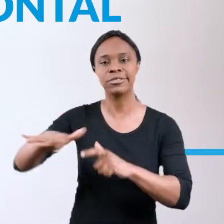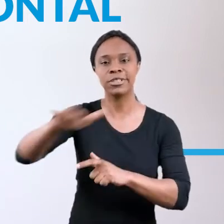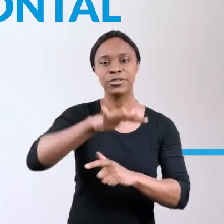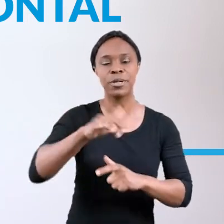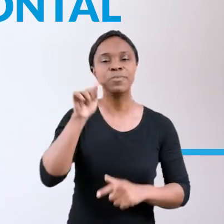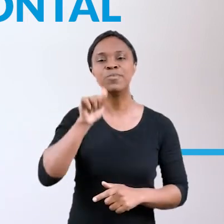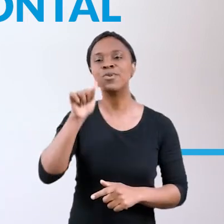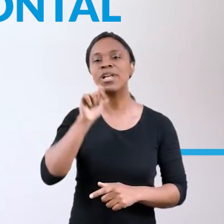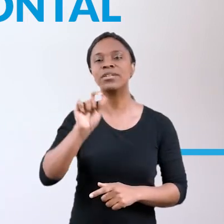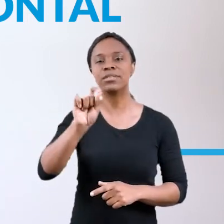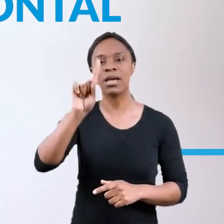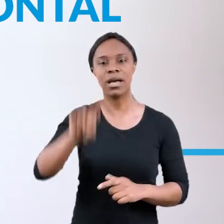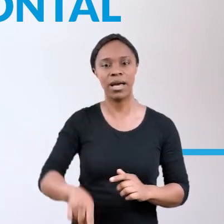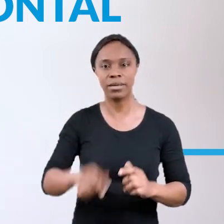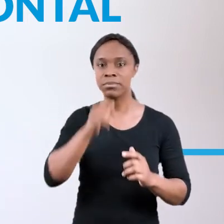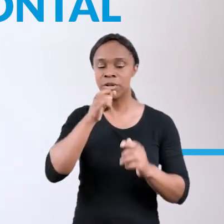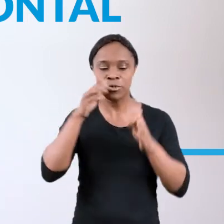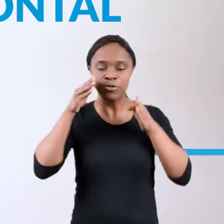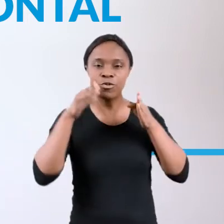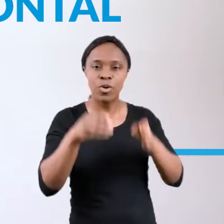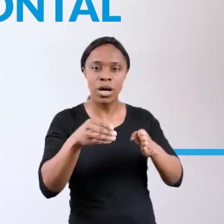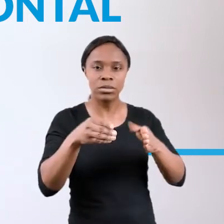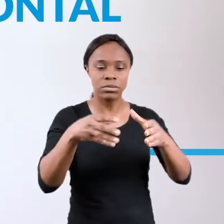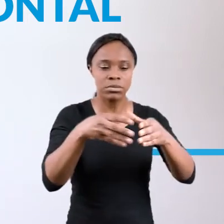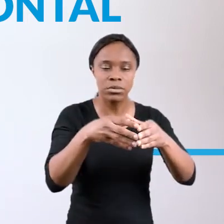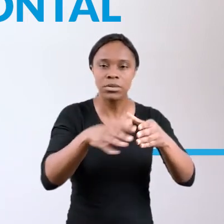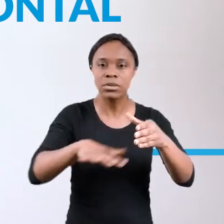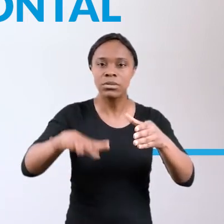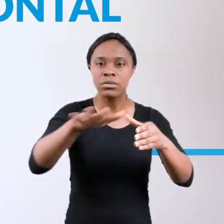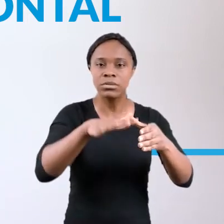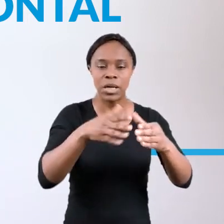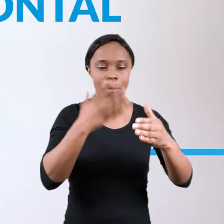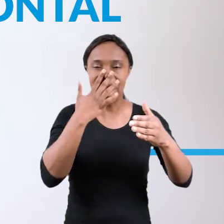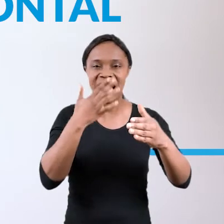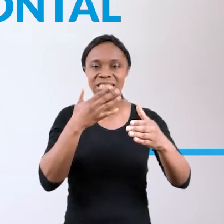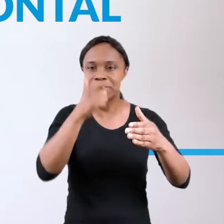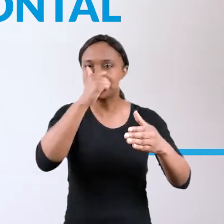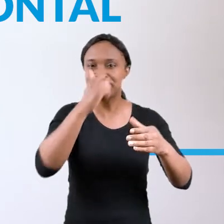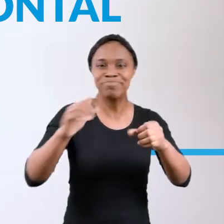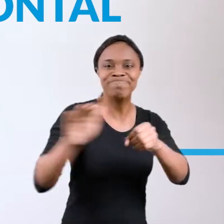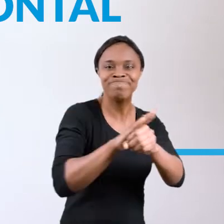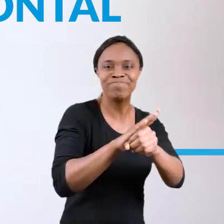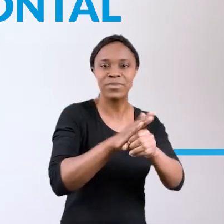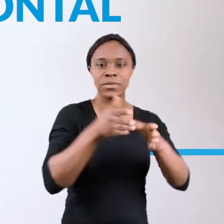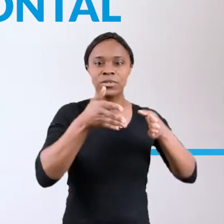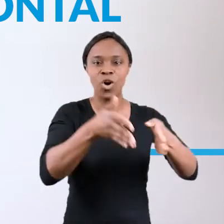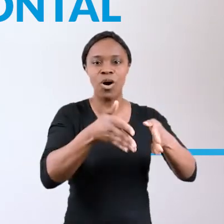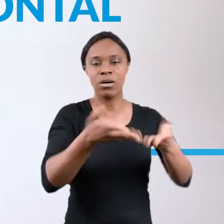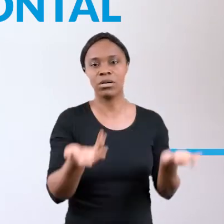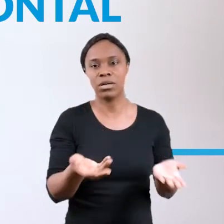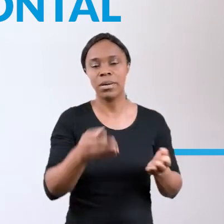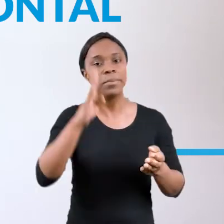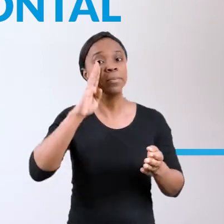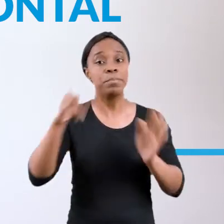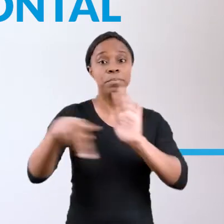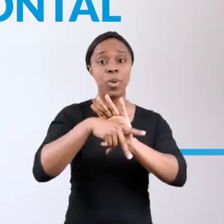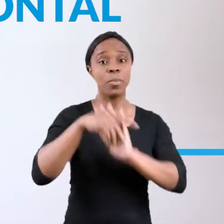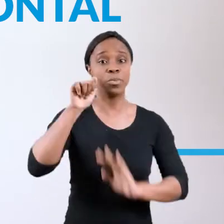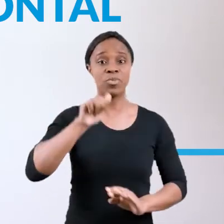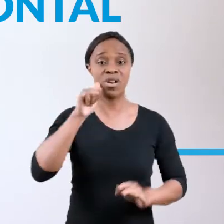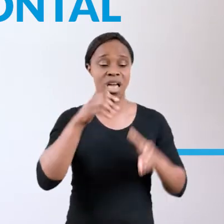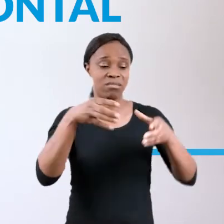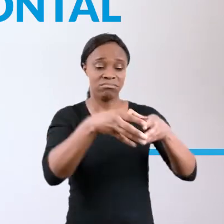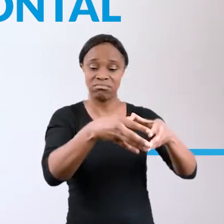isso significa maior concentração em um conjunto mais restrito de ocupações, consideradas tipicamente femininas